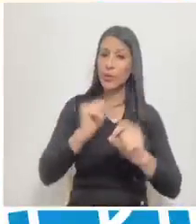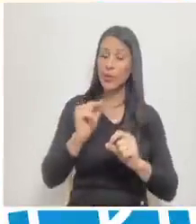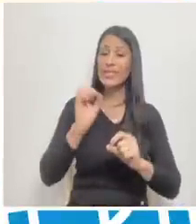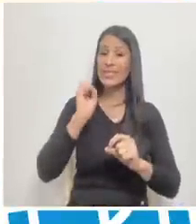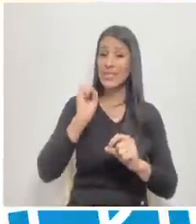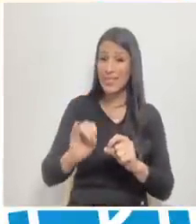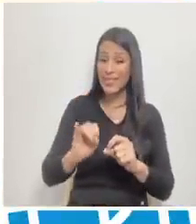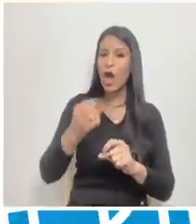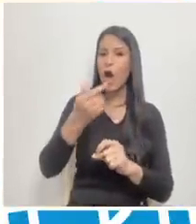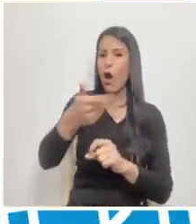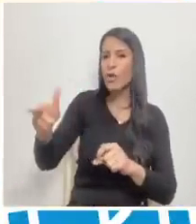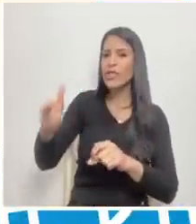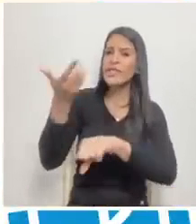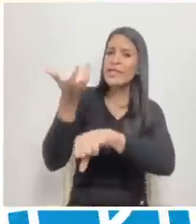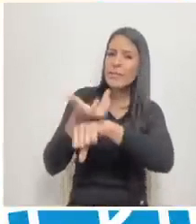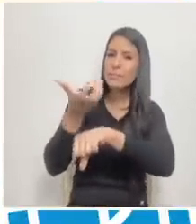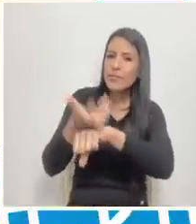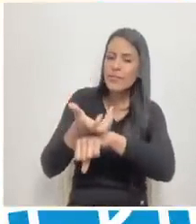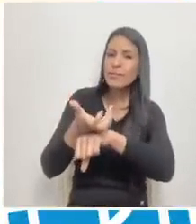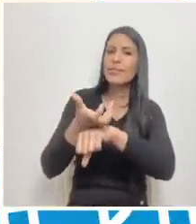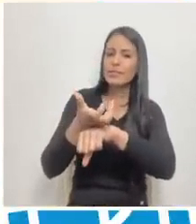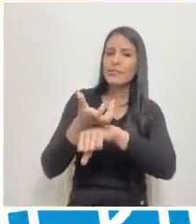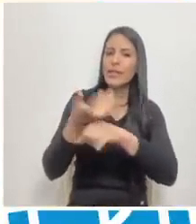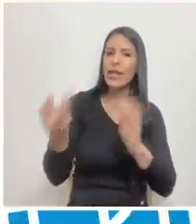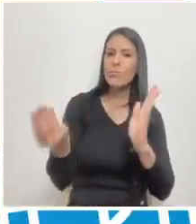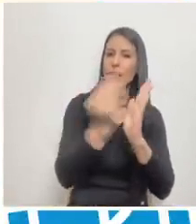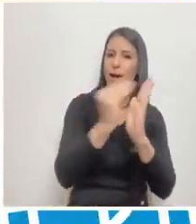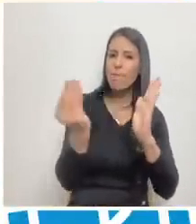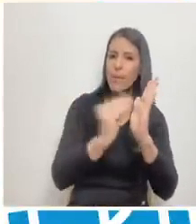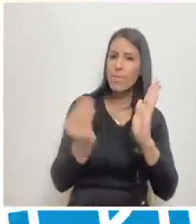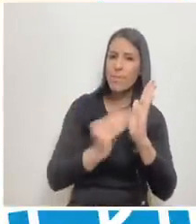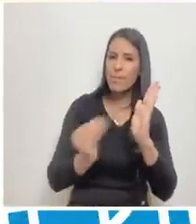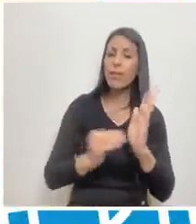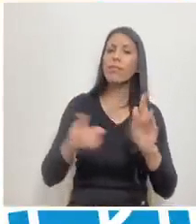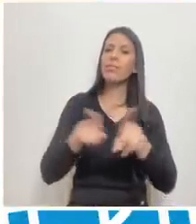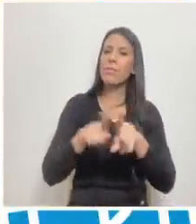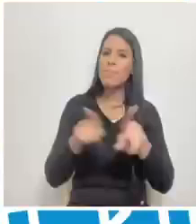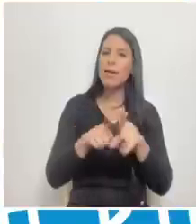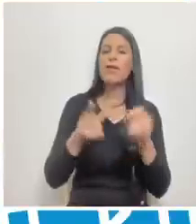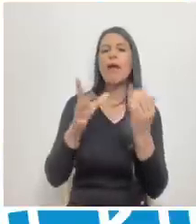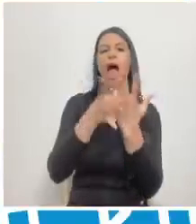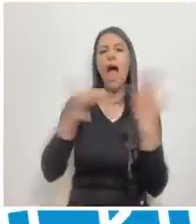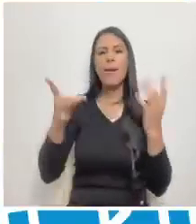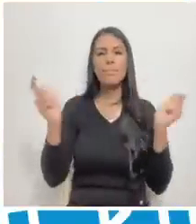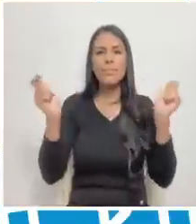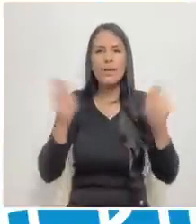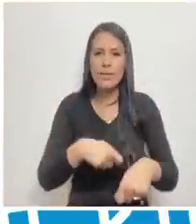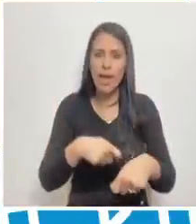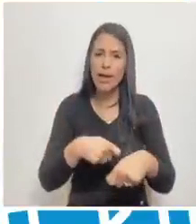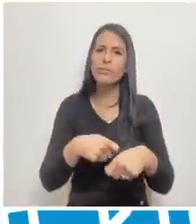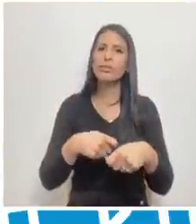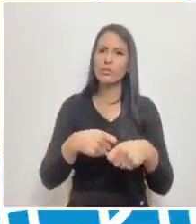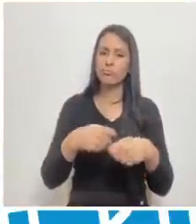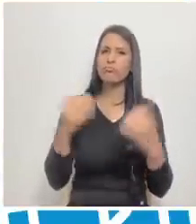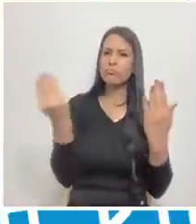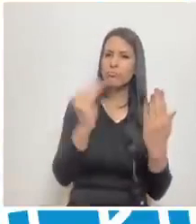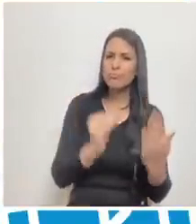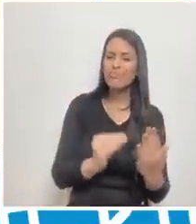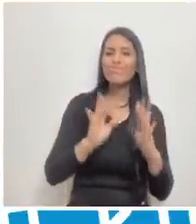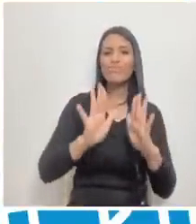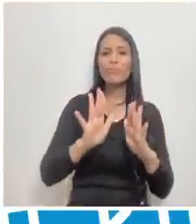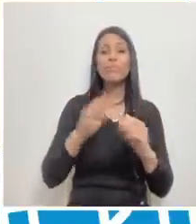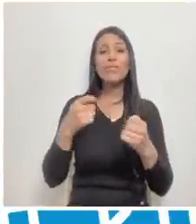outras habilidades, conservar e atualizar a escala, para a gente não perder a evolução